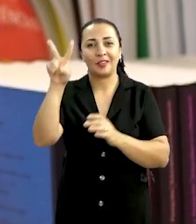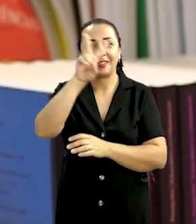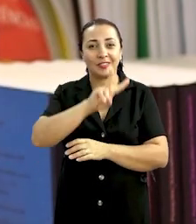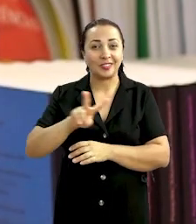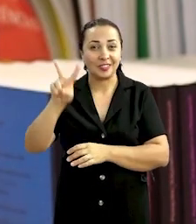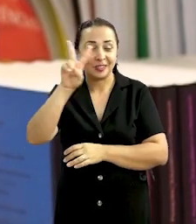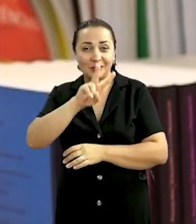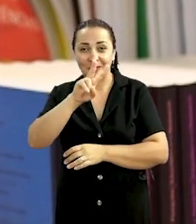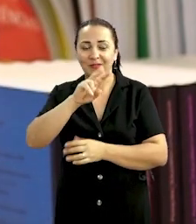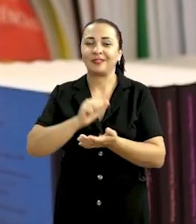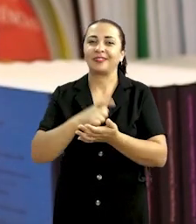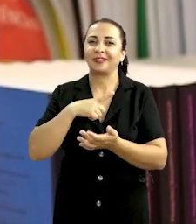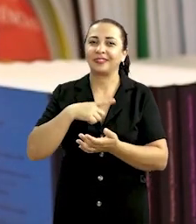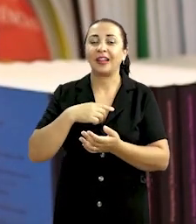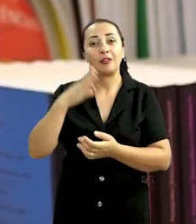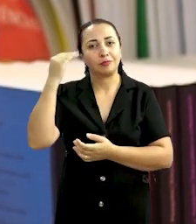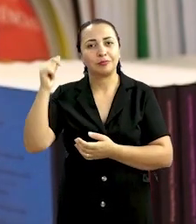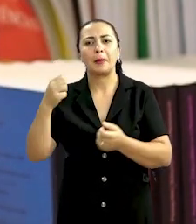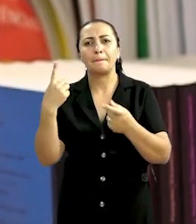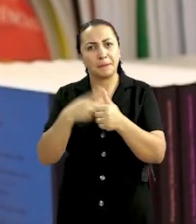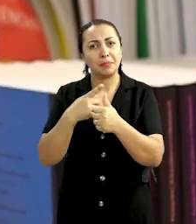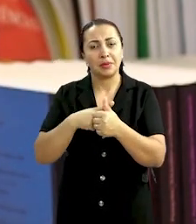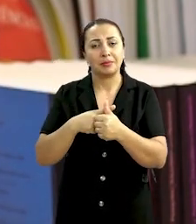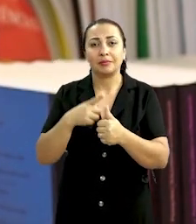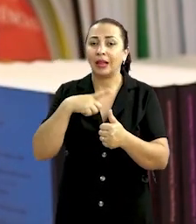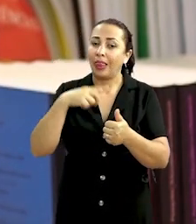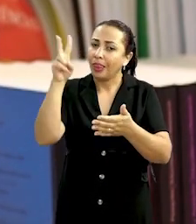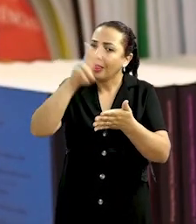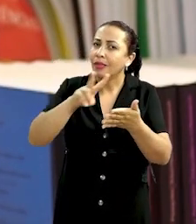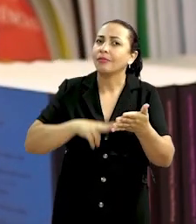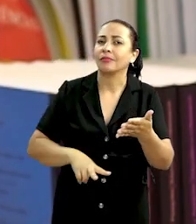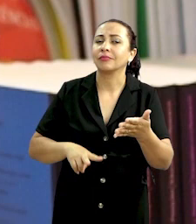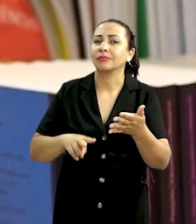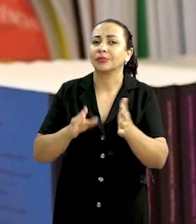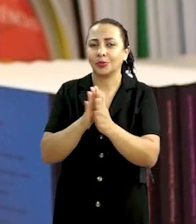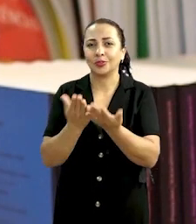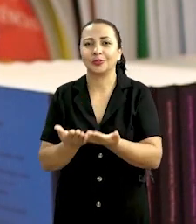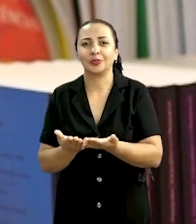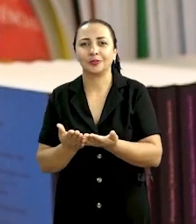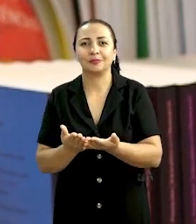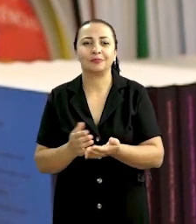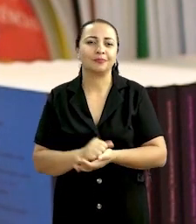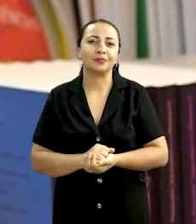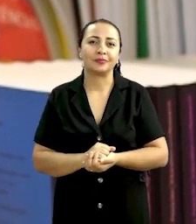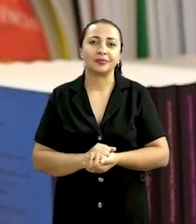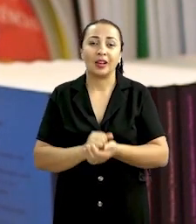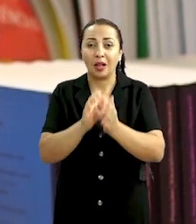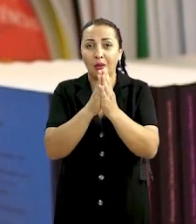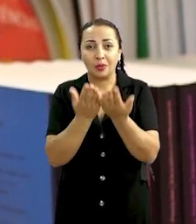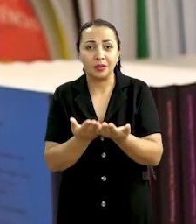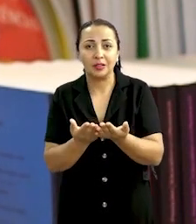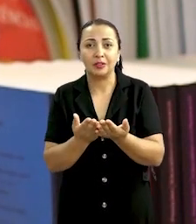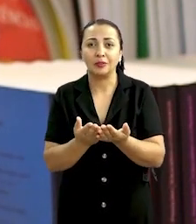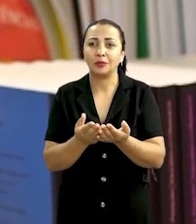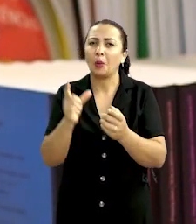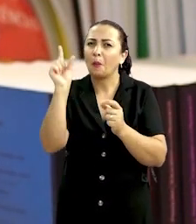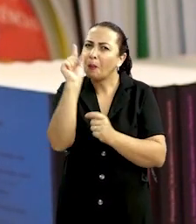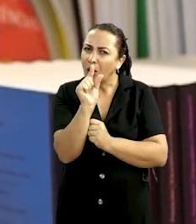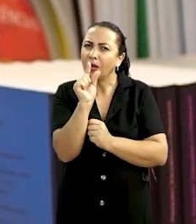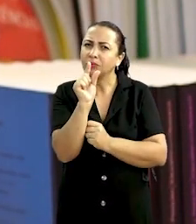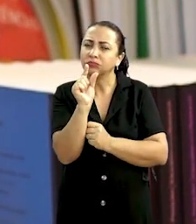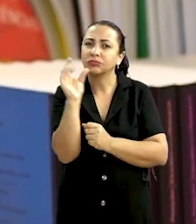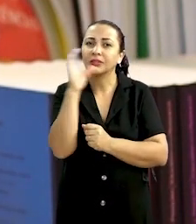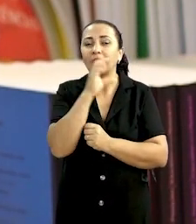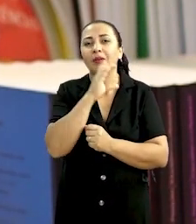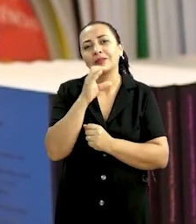os vestibulandos tenham sucesso, né? Primeiro tem que ler a obra, né? É importante ler a obra. É uma obra curta, densa,